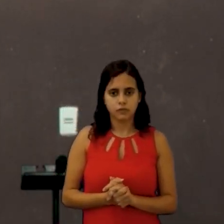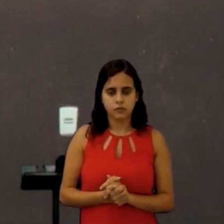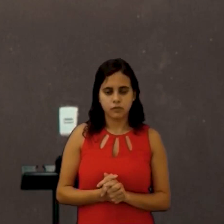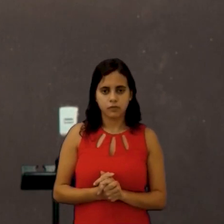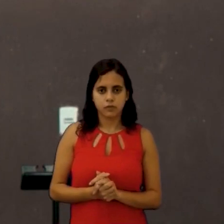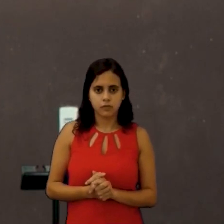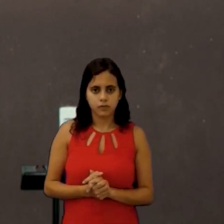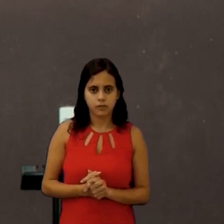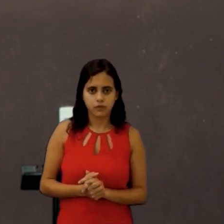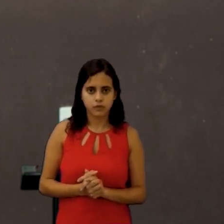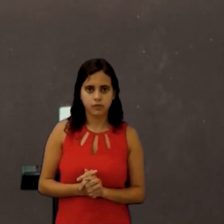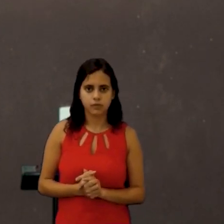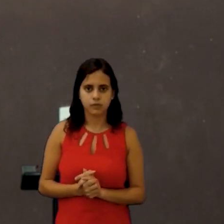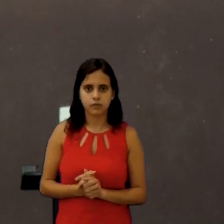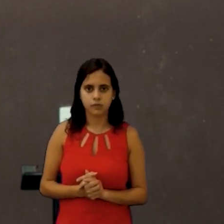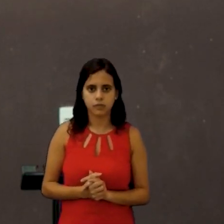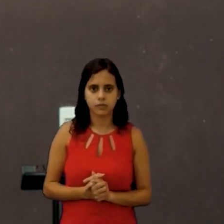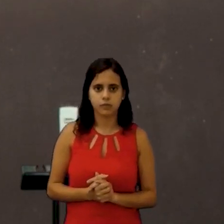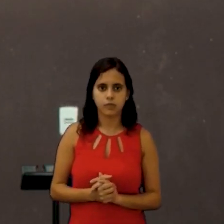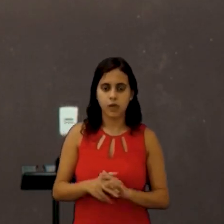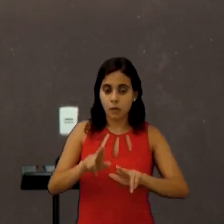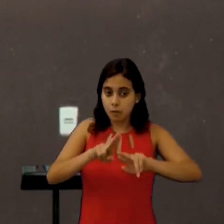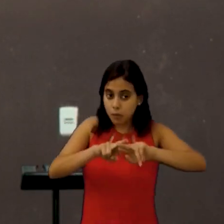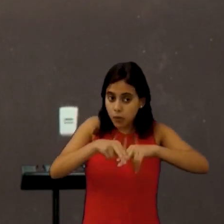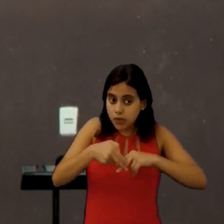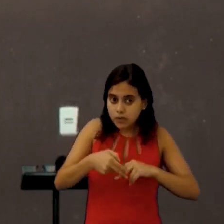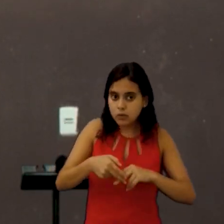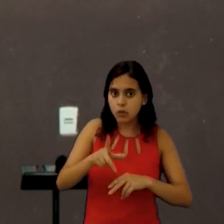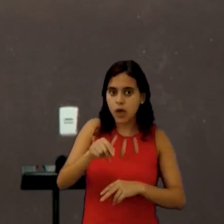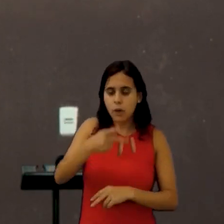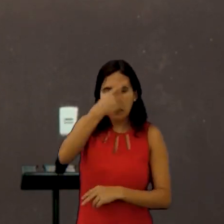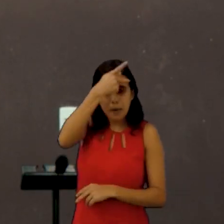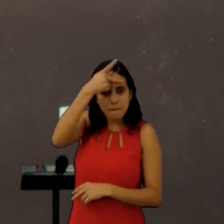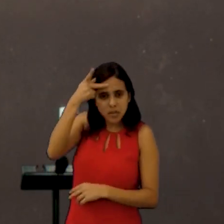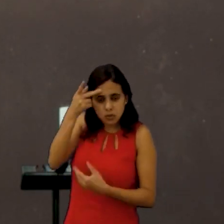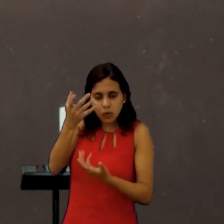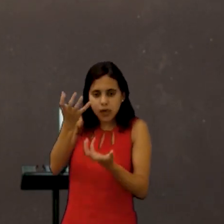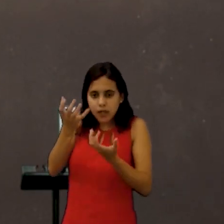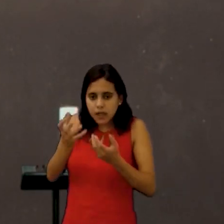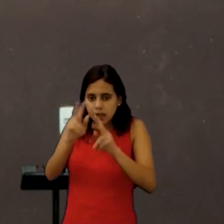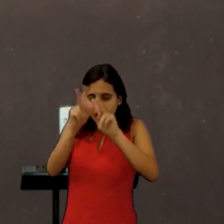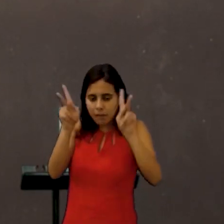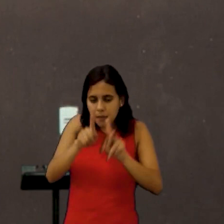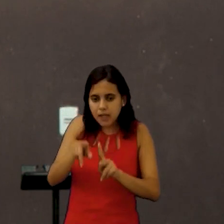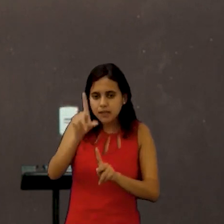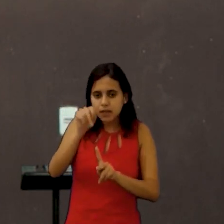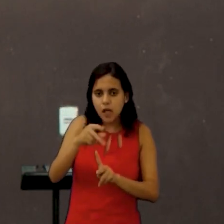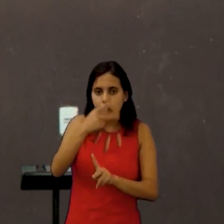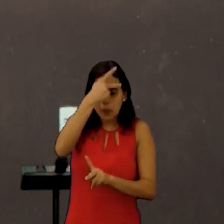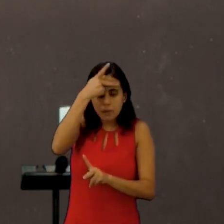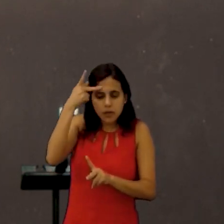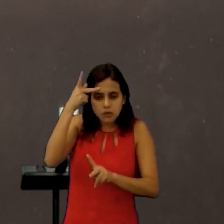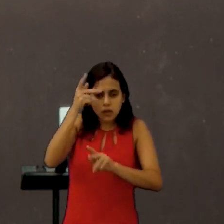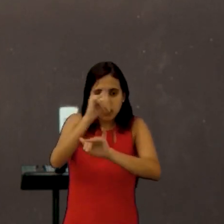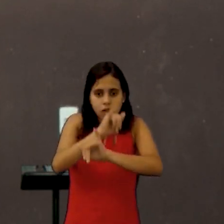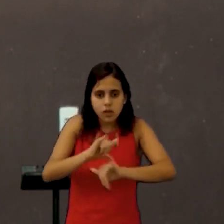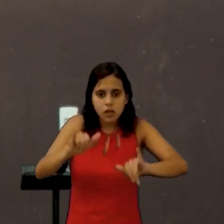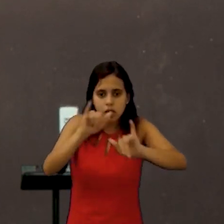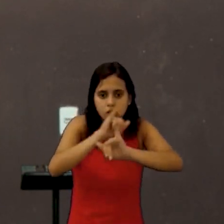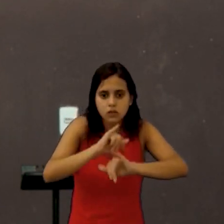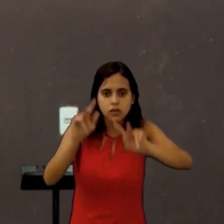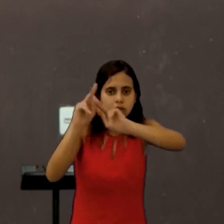Por isso, irmãos, ser pacificador é ser aquele que anuncia a paz